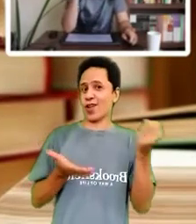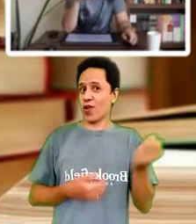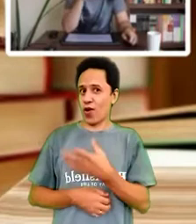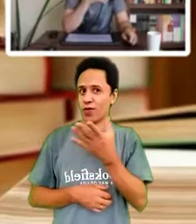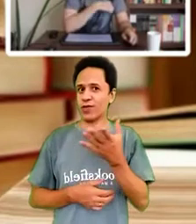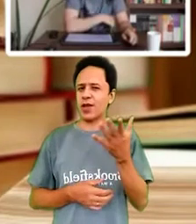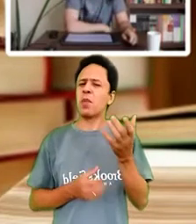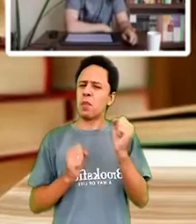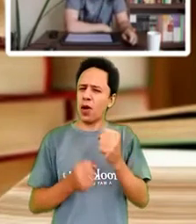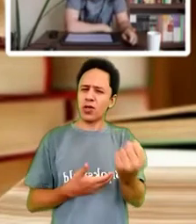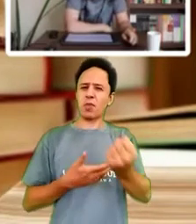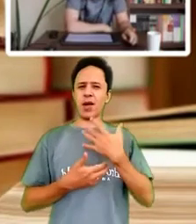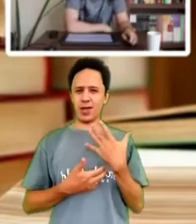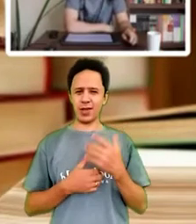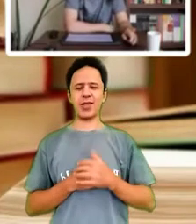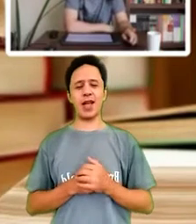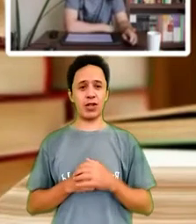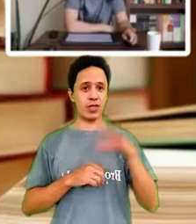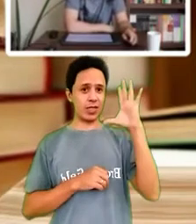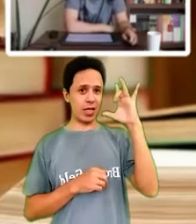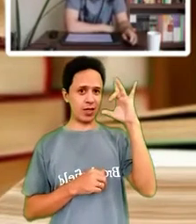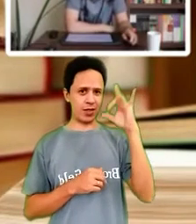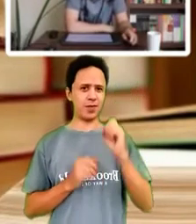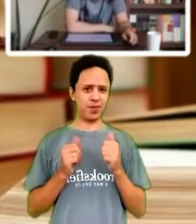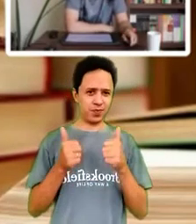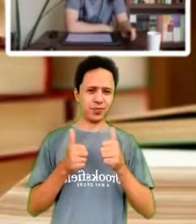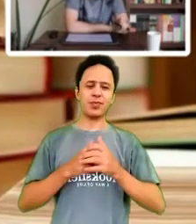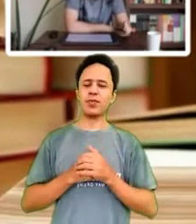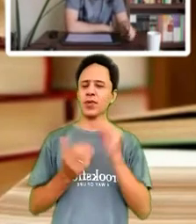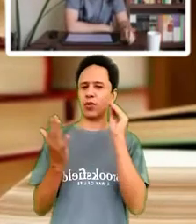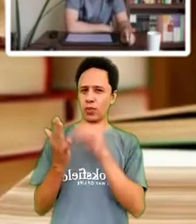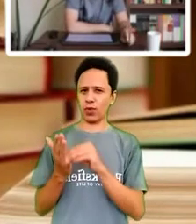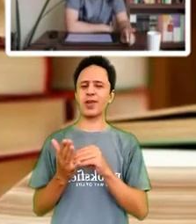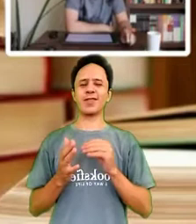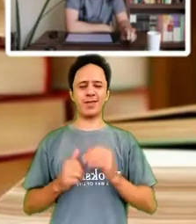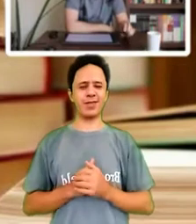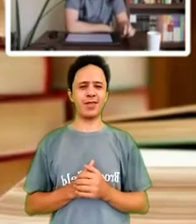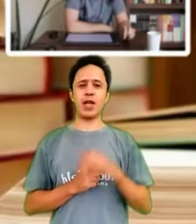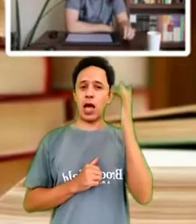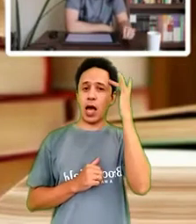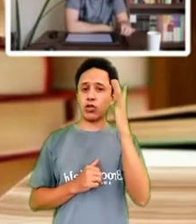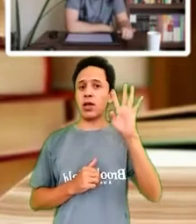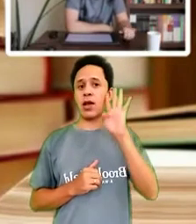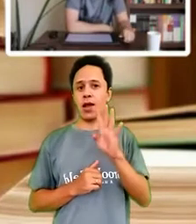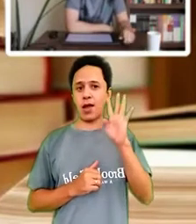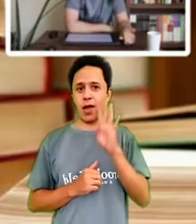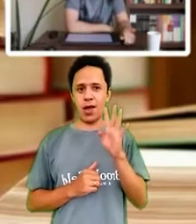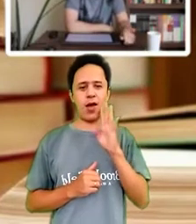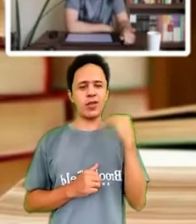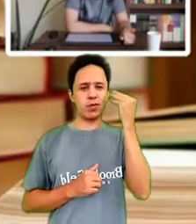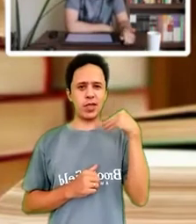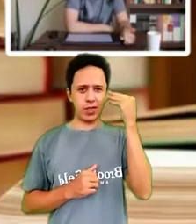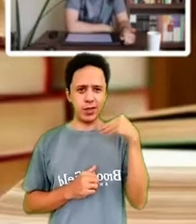então o que é que você acha de mandar um poema seu, um conto seu lá pro meu Instagram? Coloca lá, gente. Eu acho que vai ser muito legal a